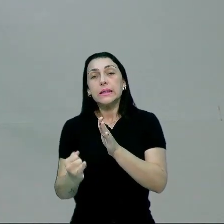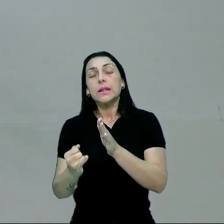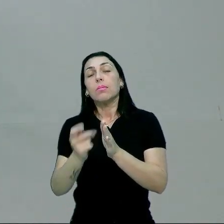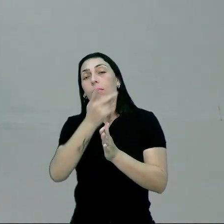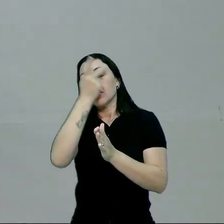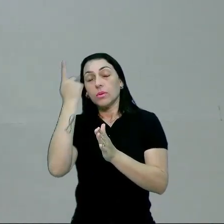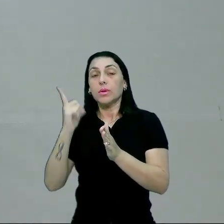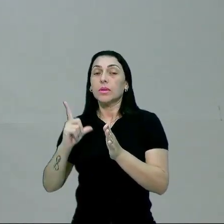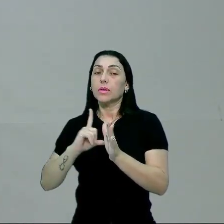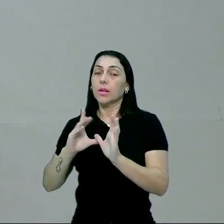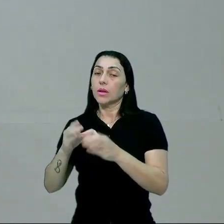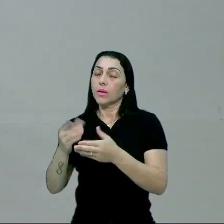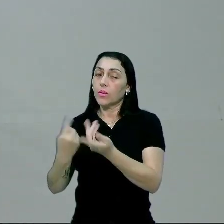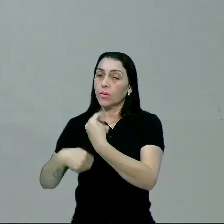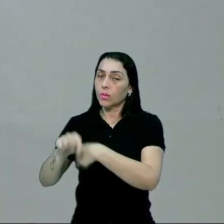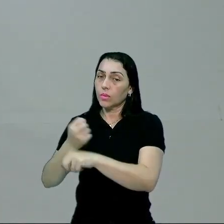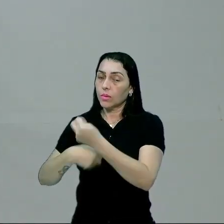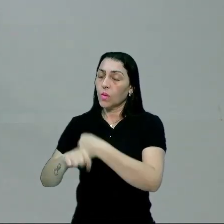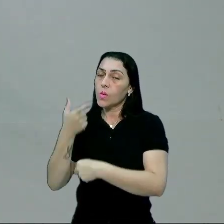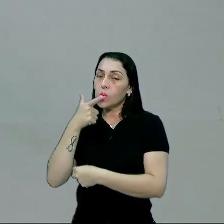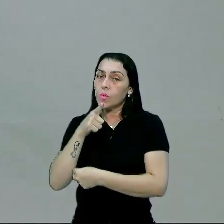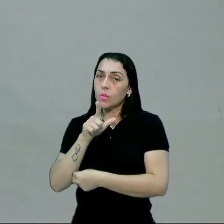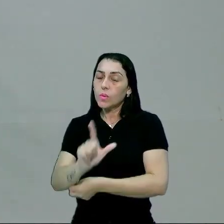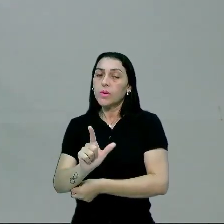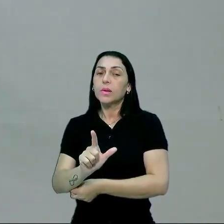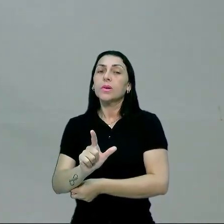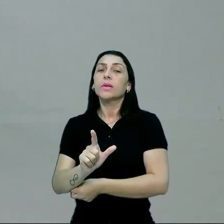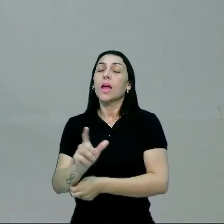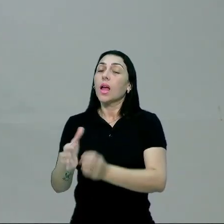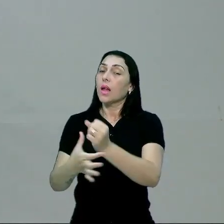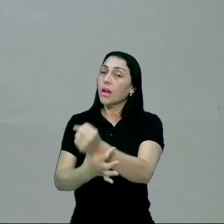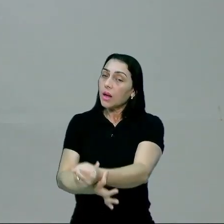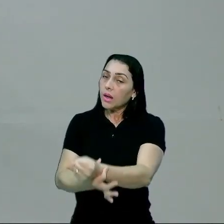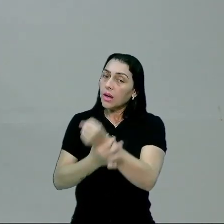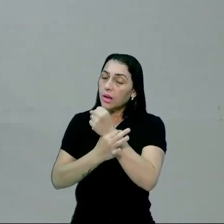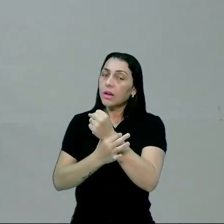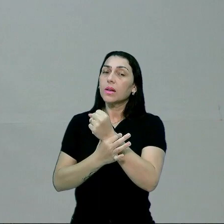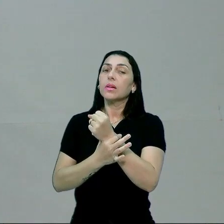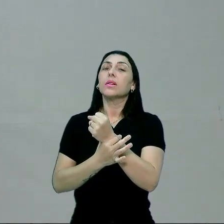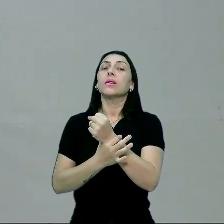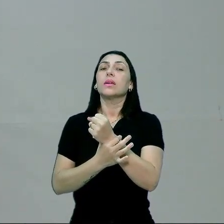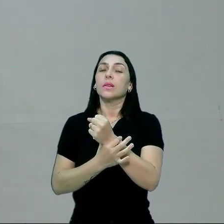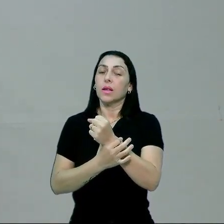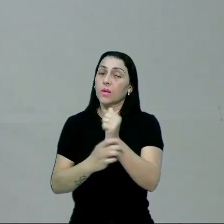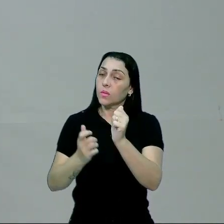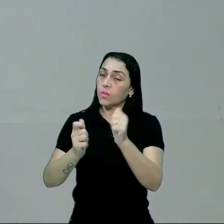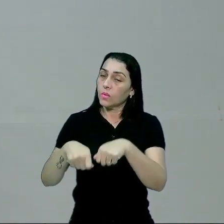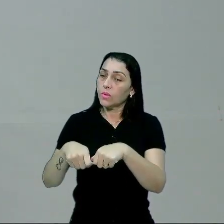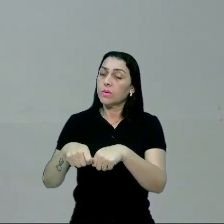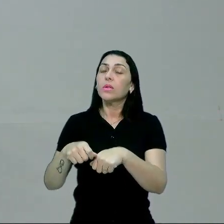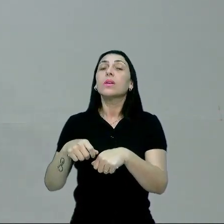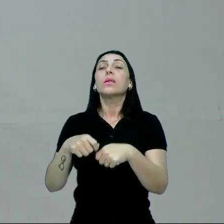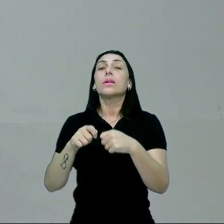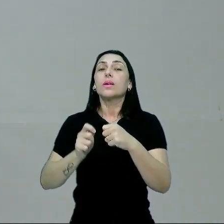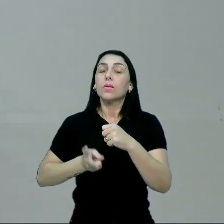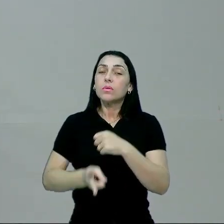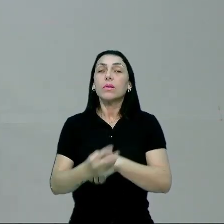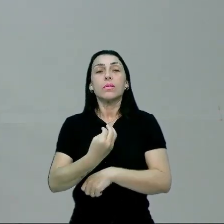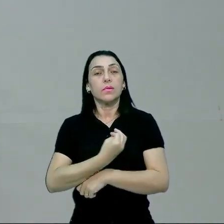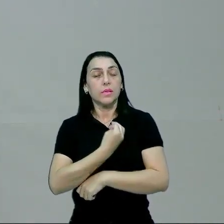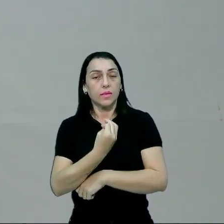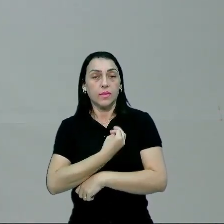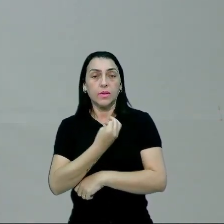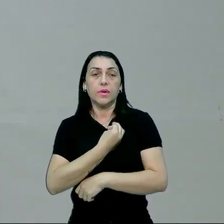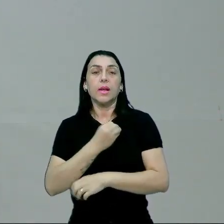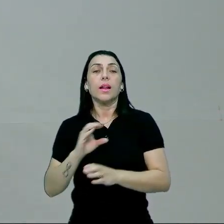ela tem uma condição econômica em que ela consegue garantir, subsistir as suas condições de existência, então ela